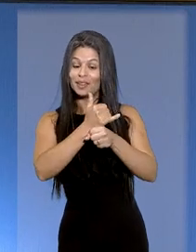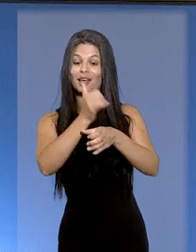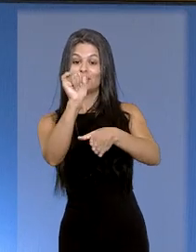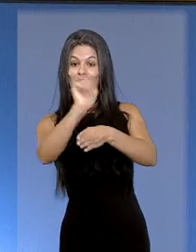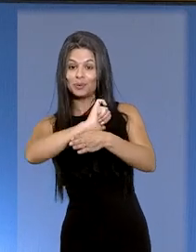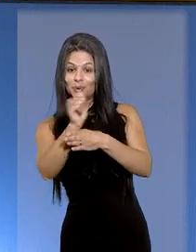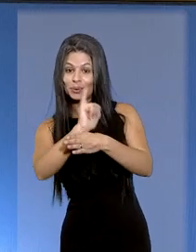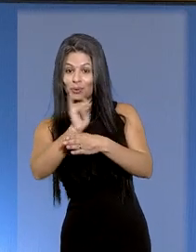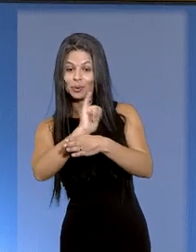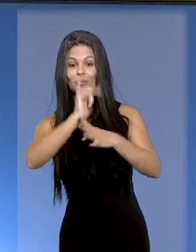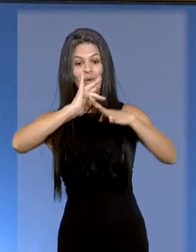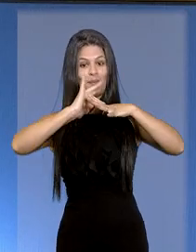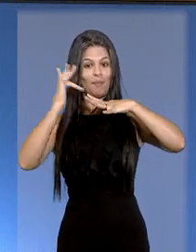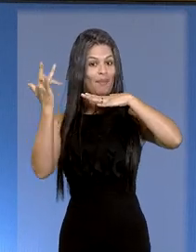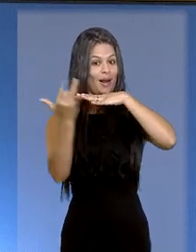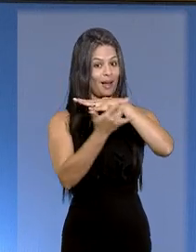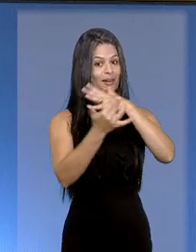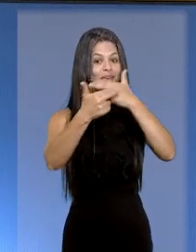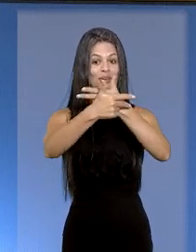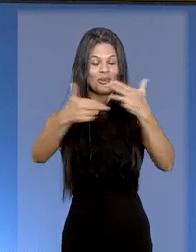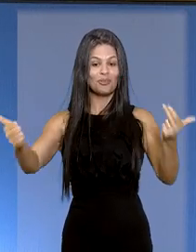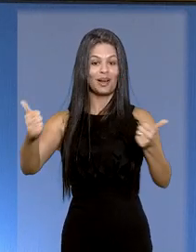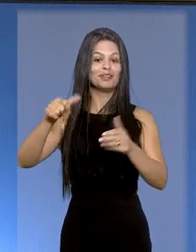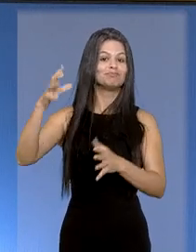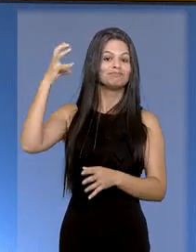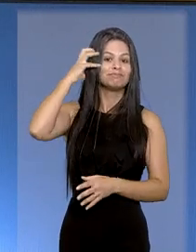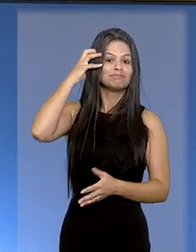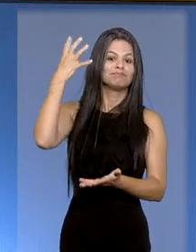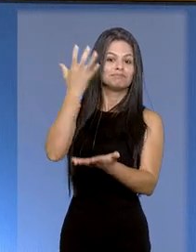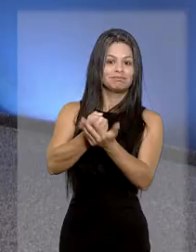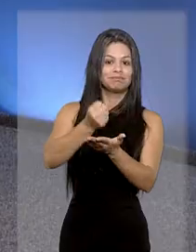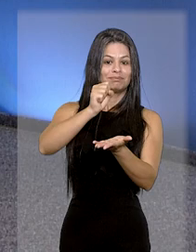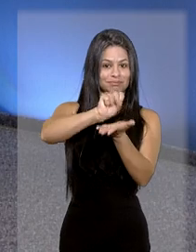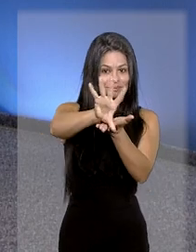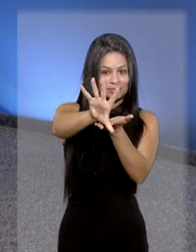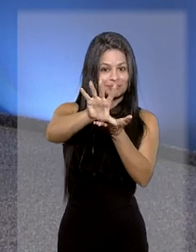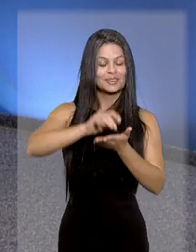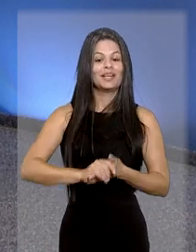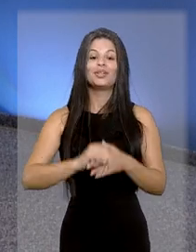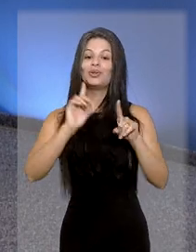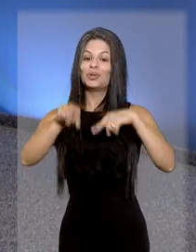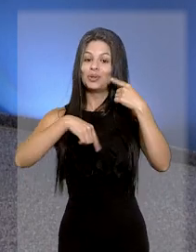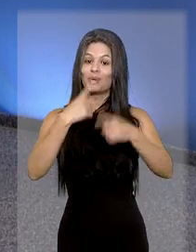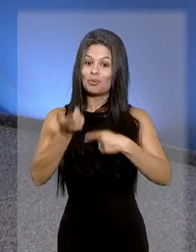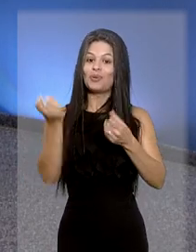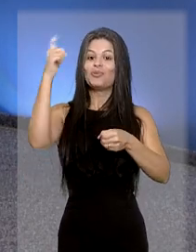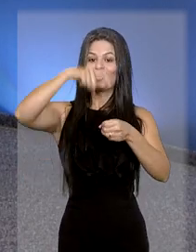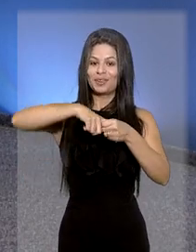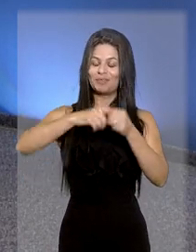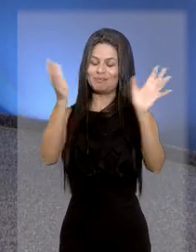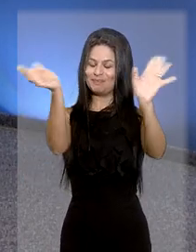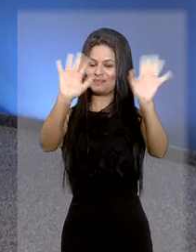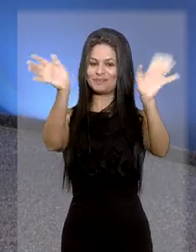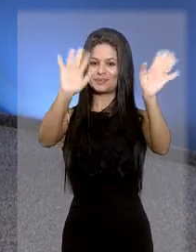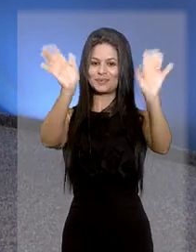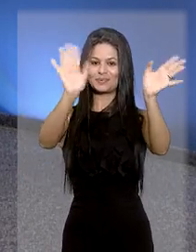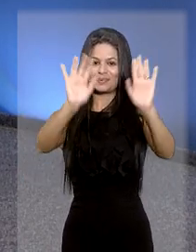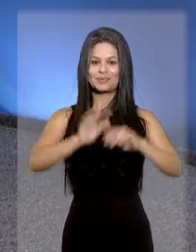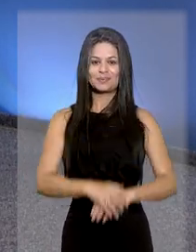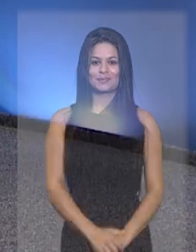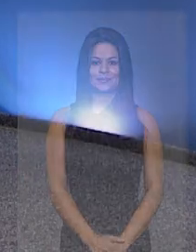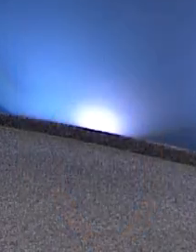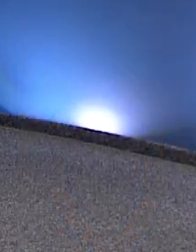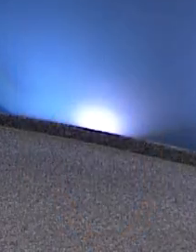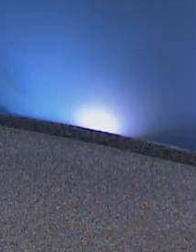YouTube nas redes sociais e nas plataformas de Podcast a gente volta semana que vem tchau tchau